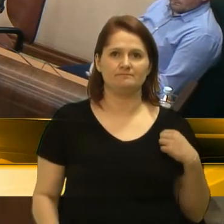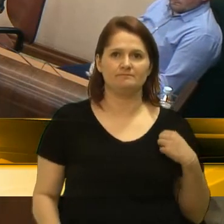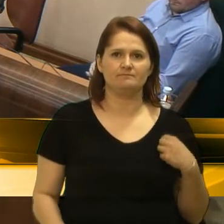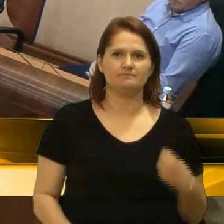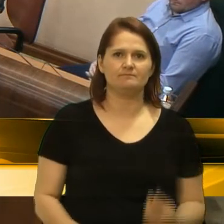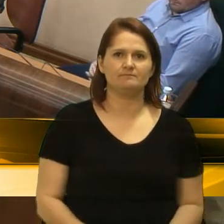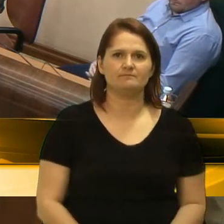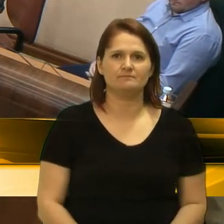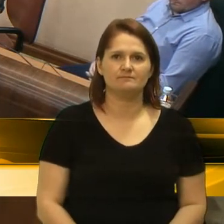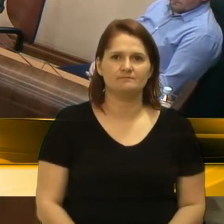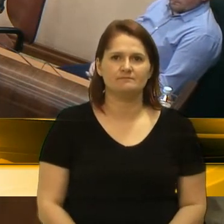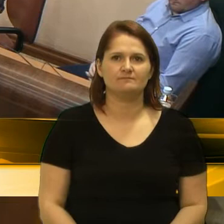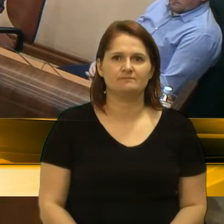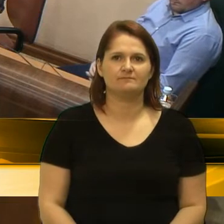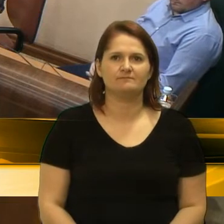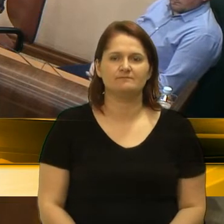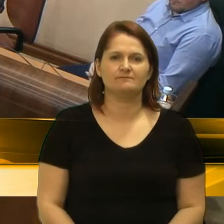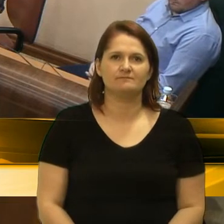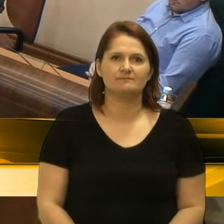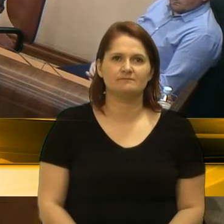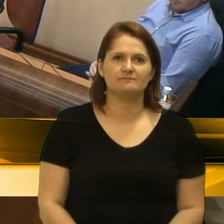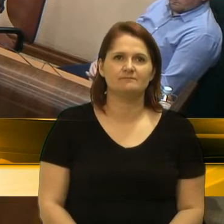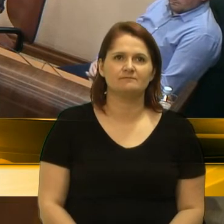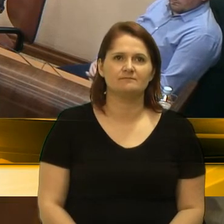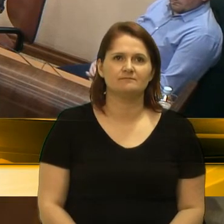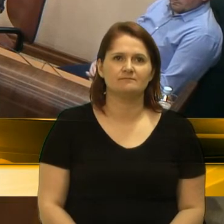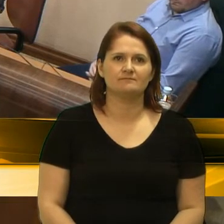Quer que eu deixe o livro ou levo?